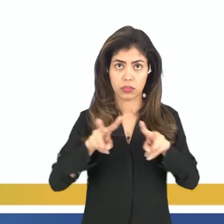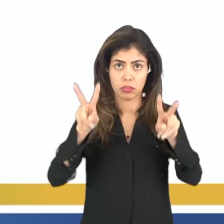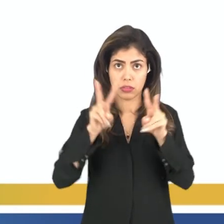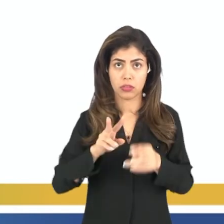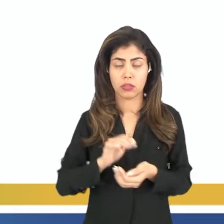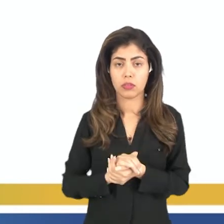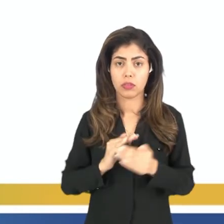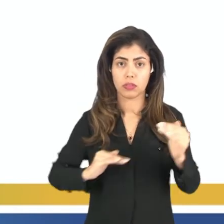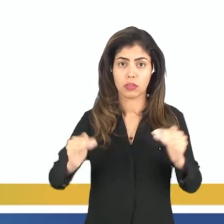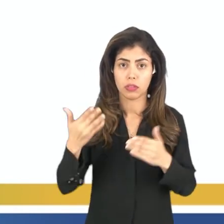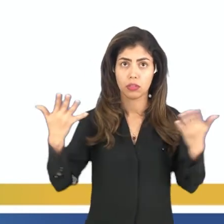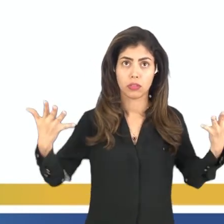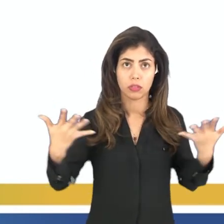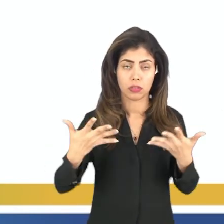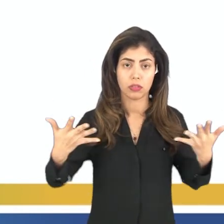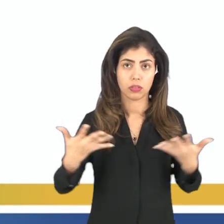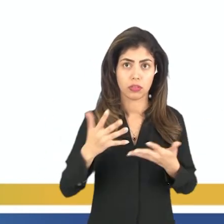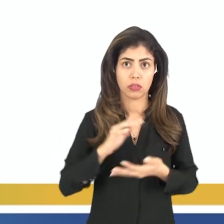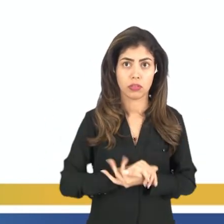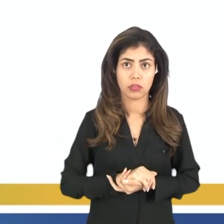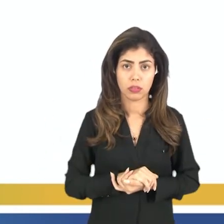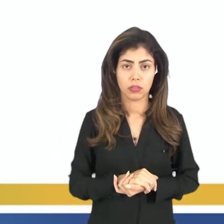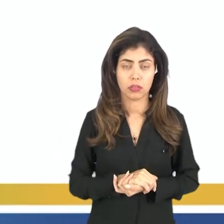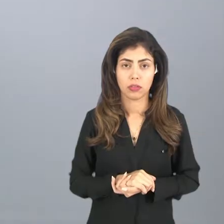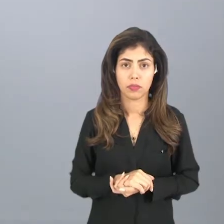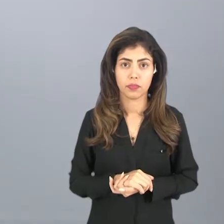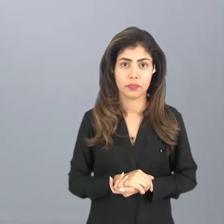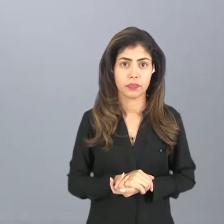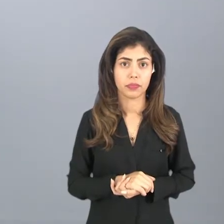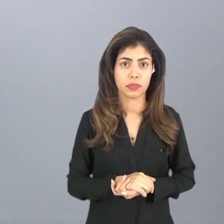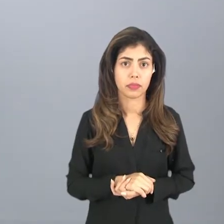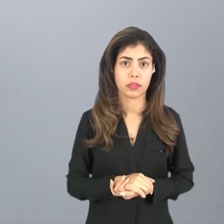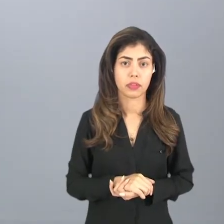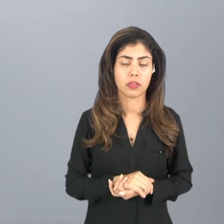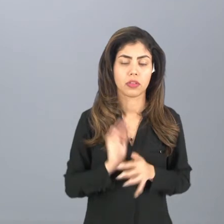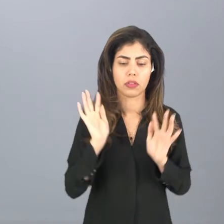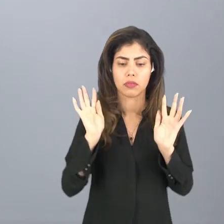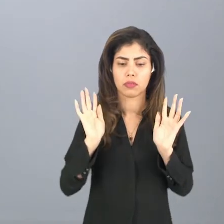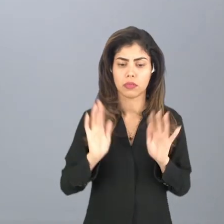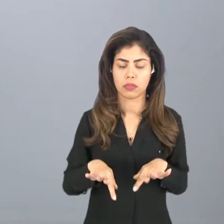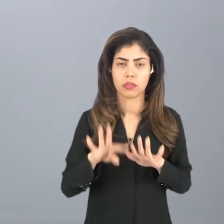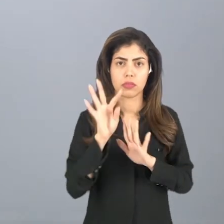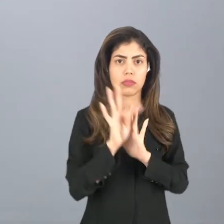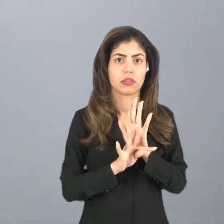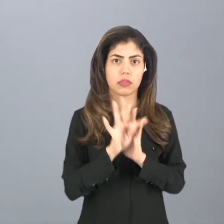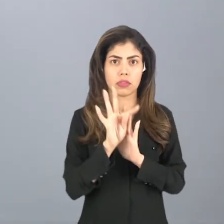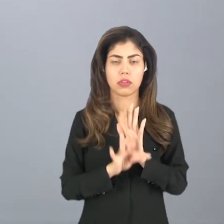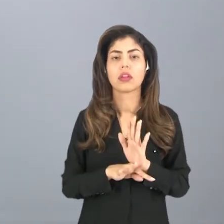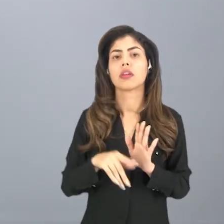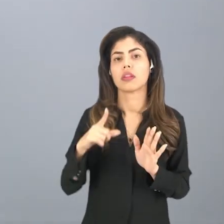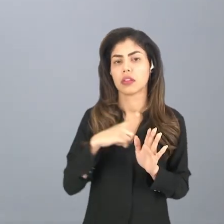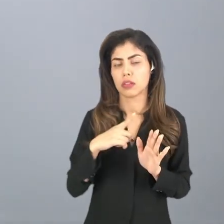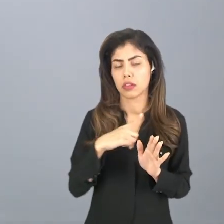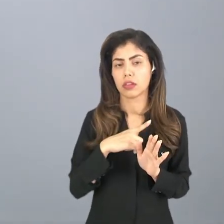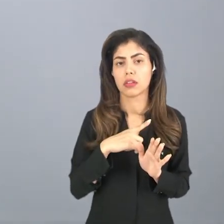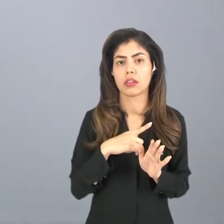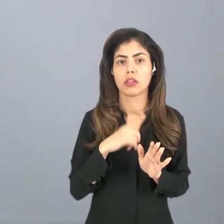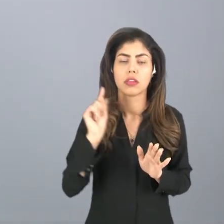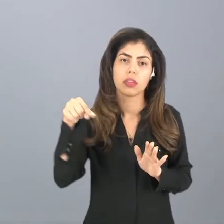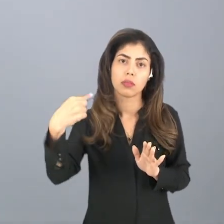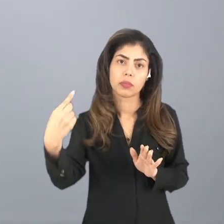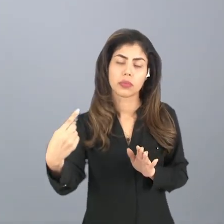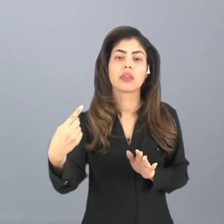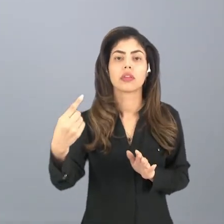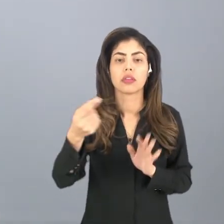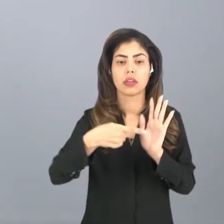visão deve ser superada na atualidade. Então, ó, o final aí do texto, justamente no final, logo depois